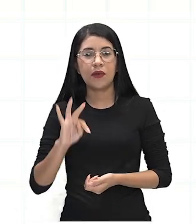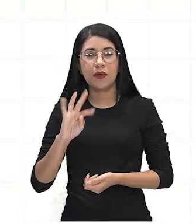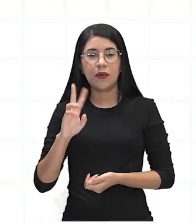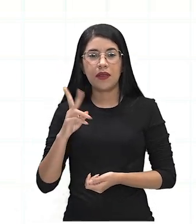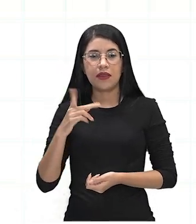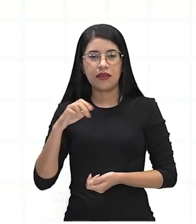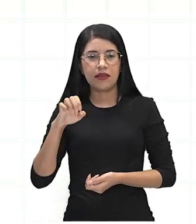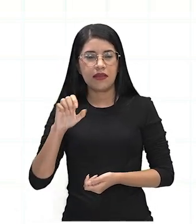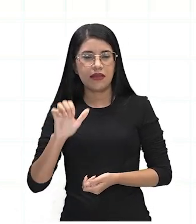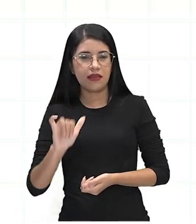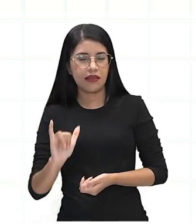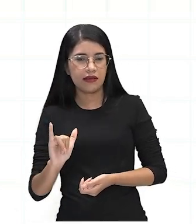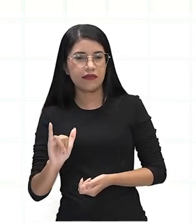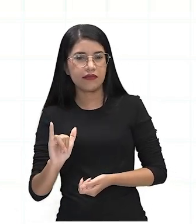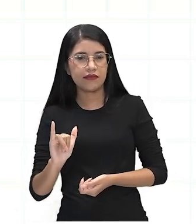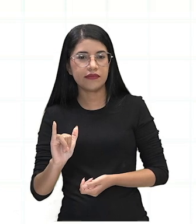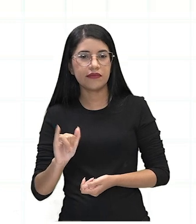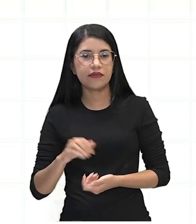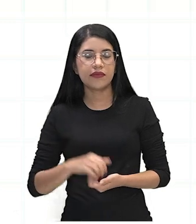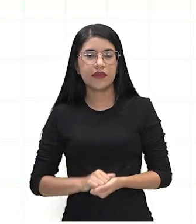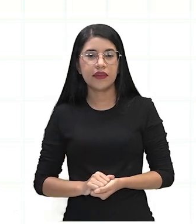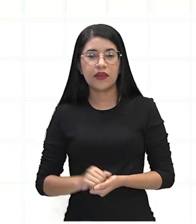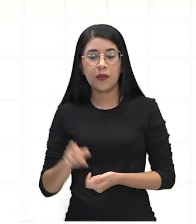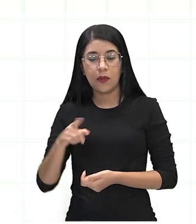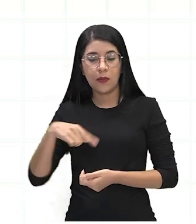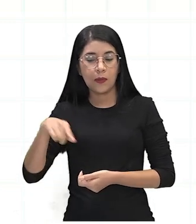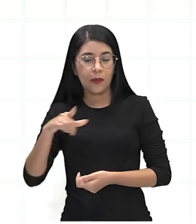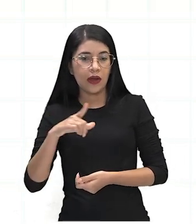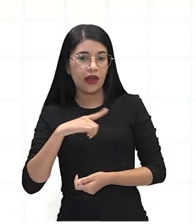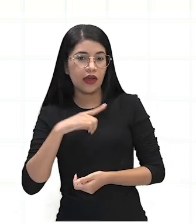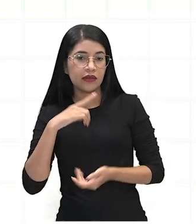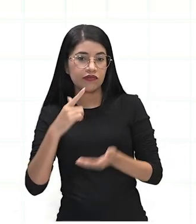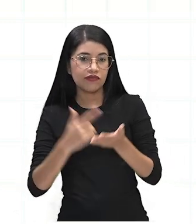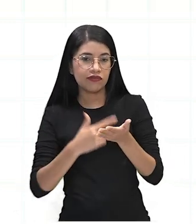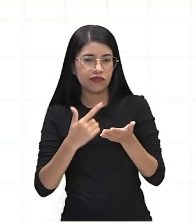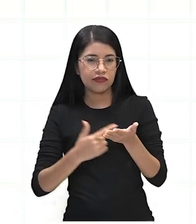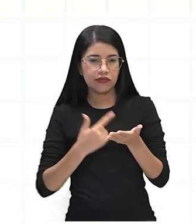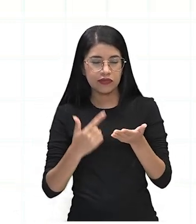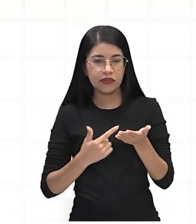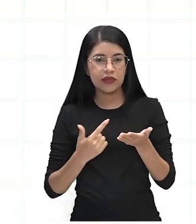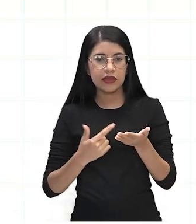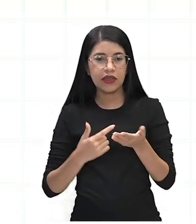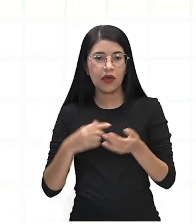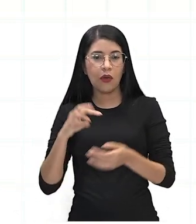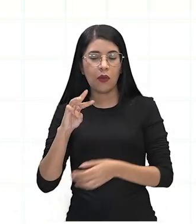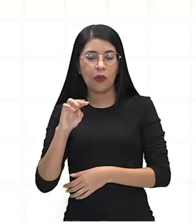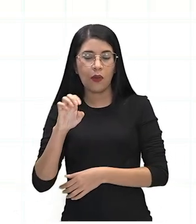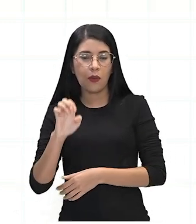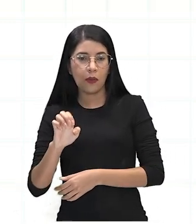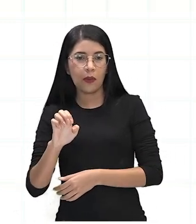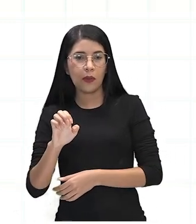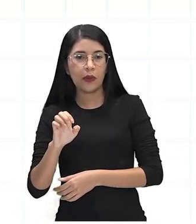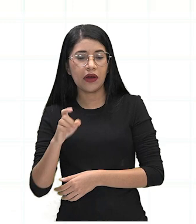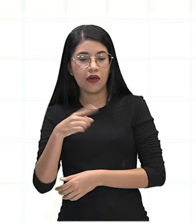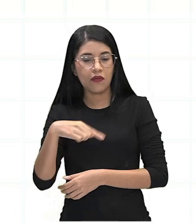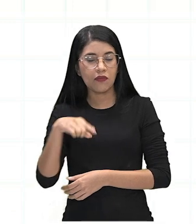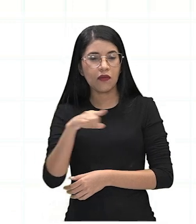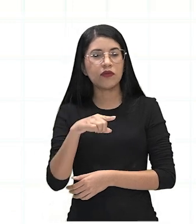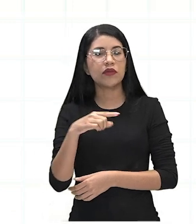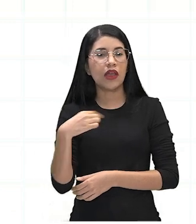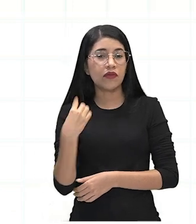books. Eles têm livros. Nós temos livros. We have books. Você ou